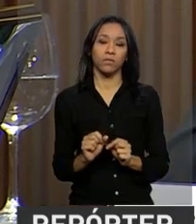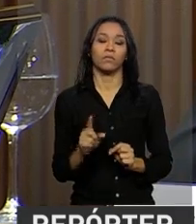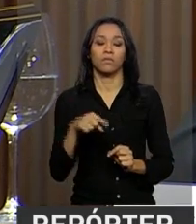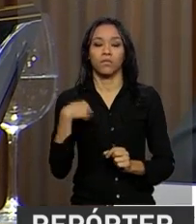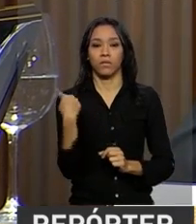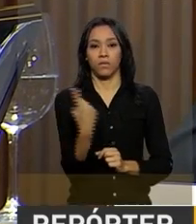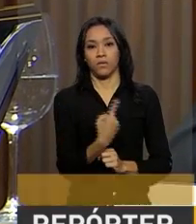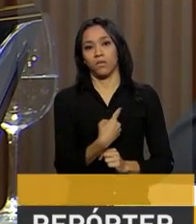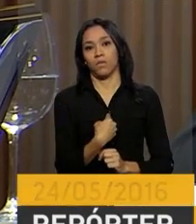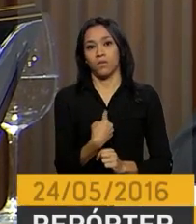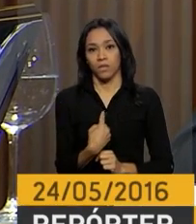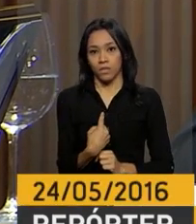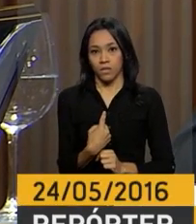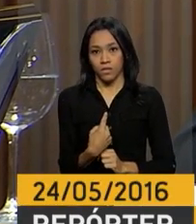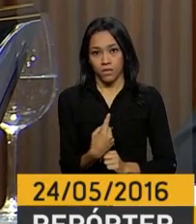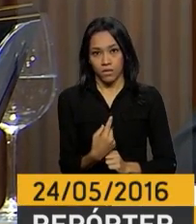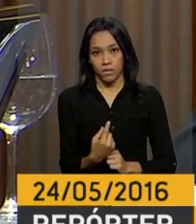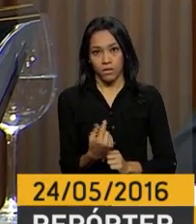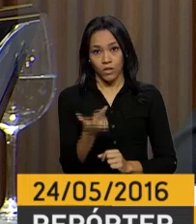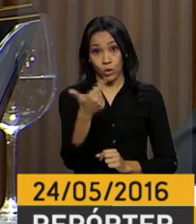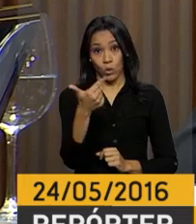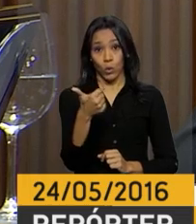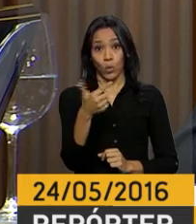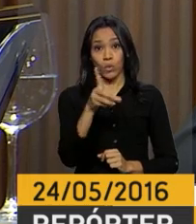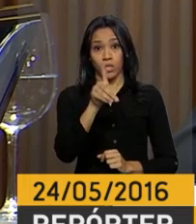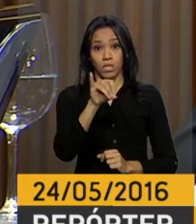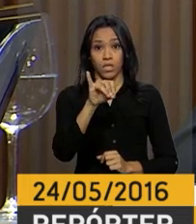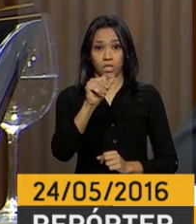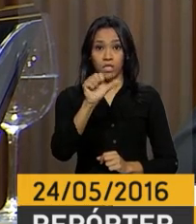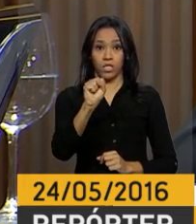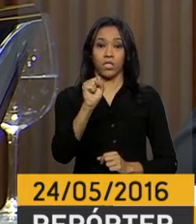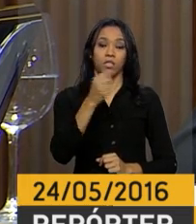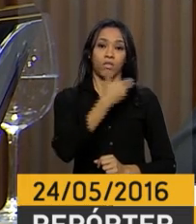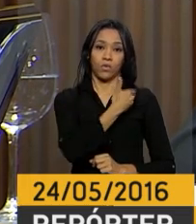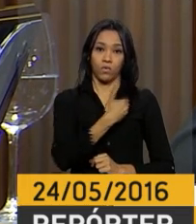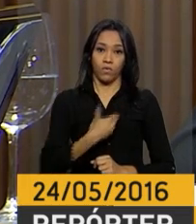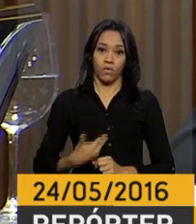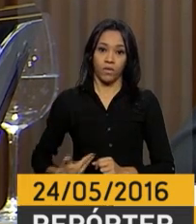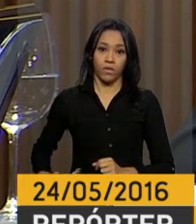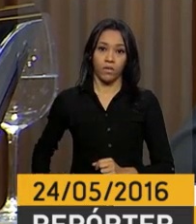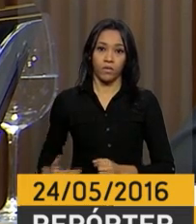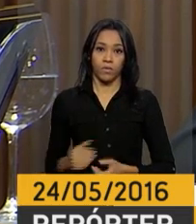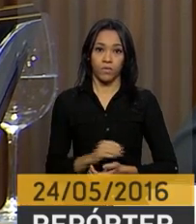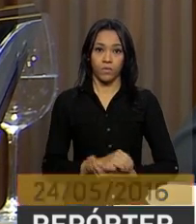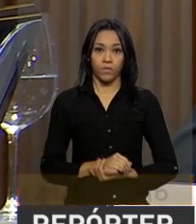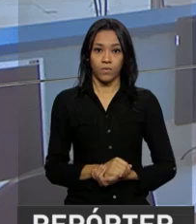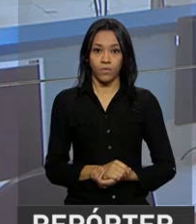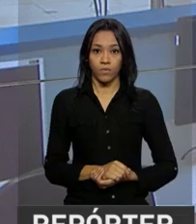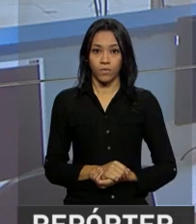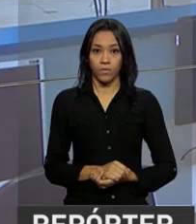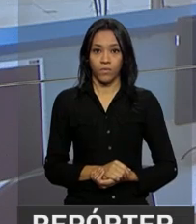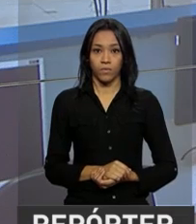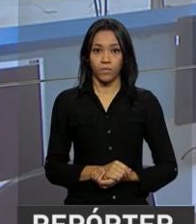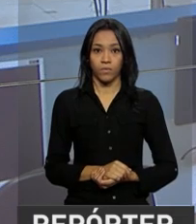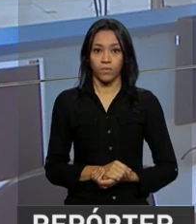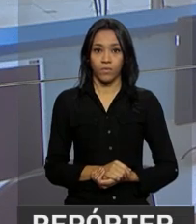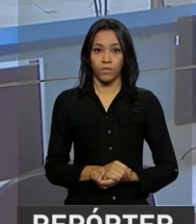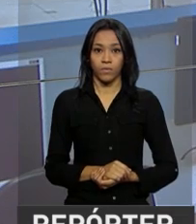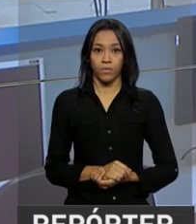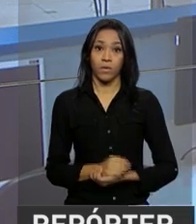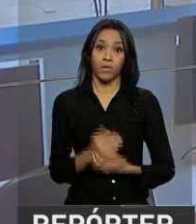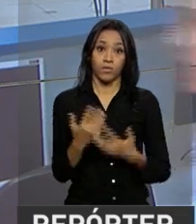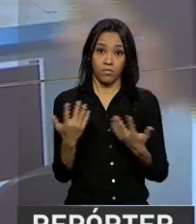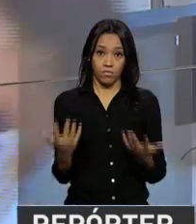temos, de fato, 12 dias de governo, é um número menor ainda de dias úteis.